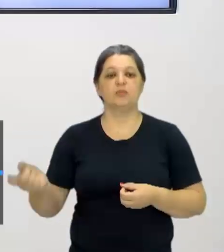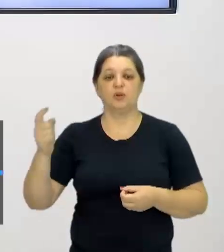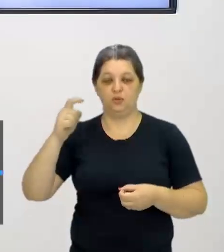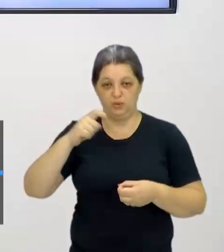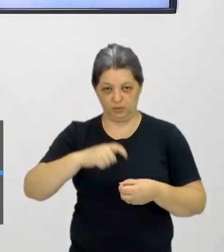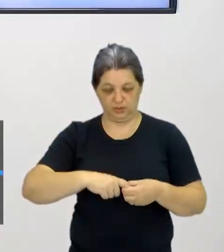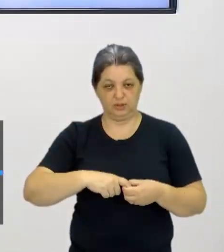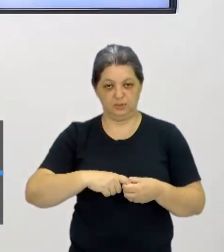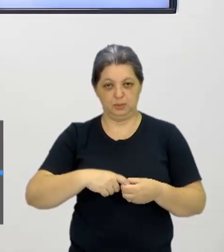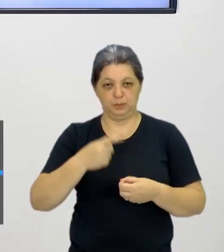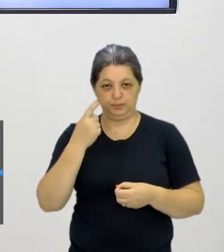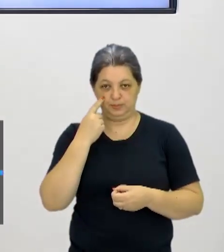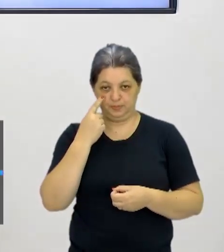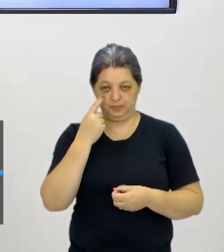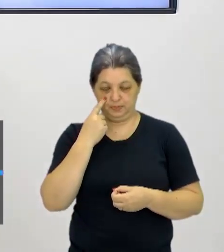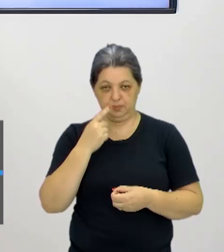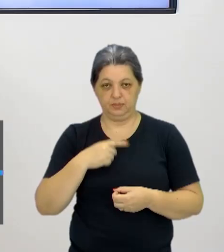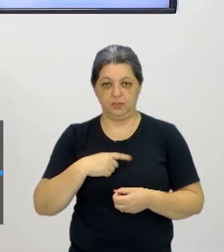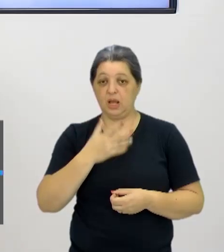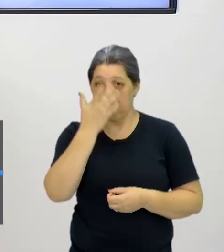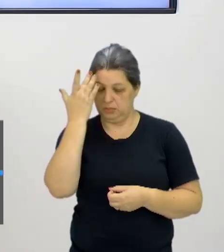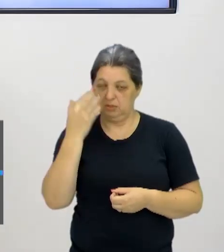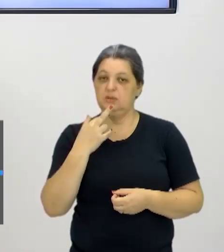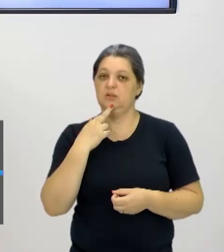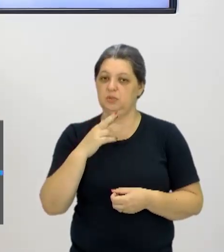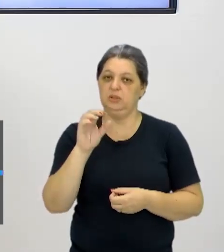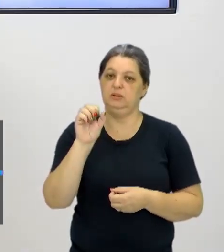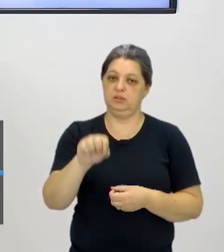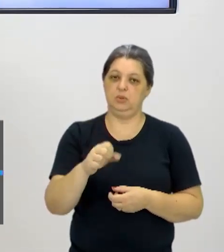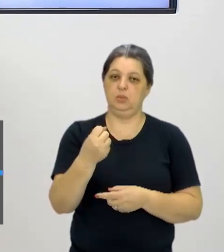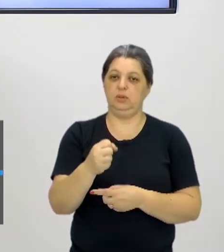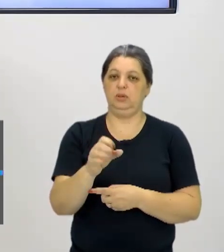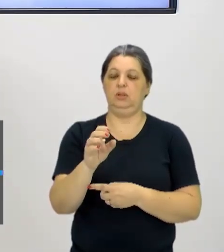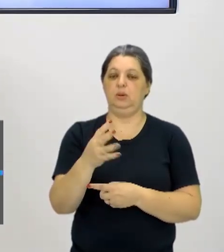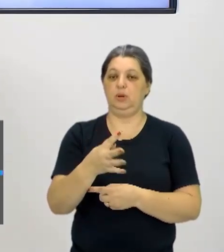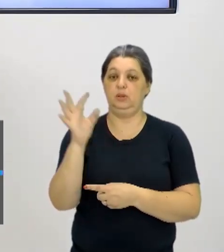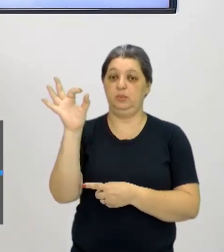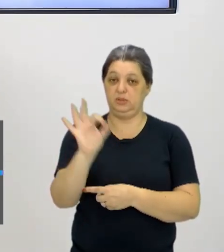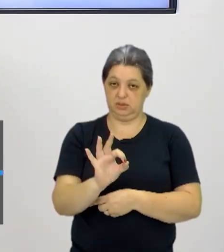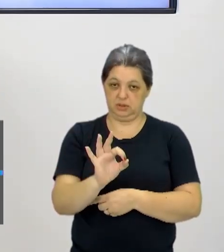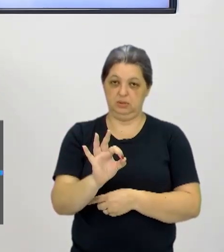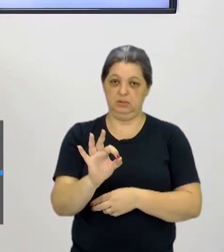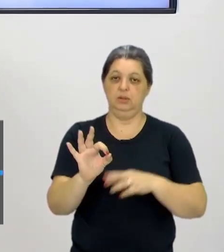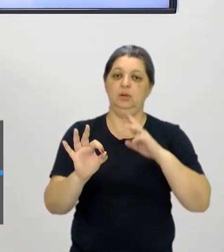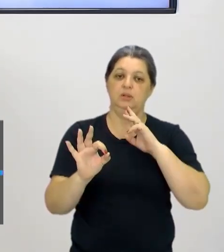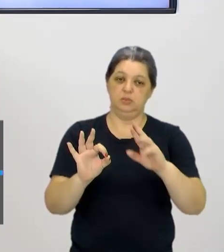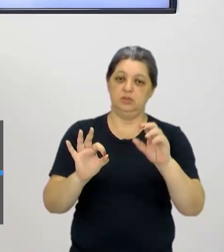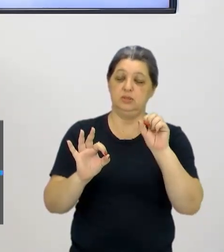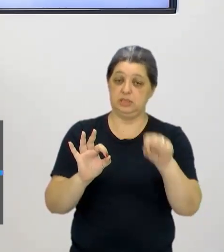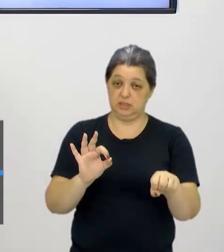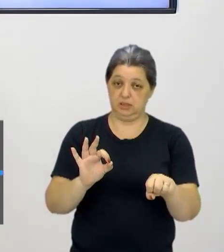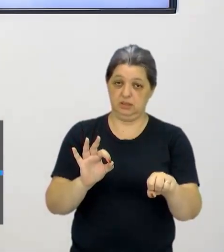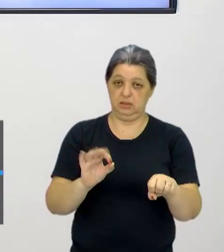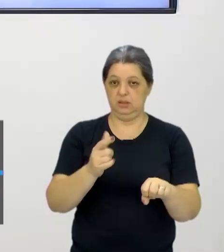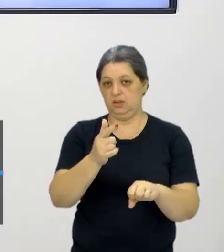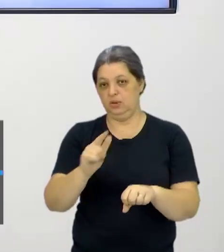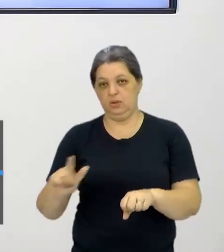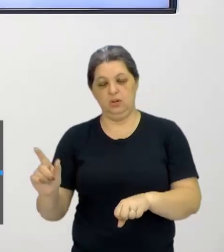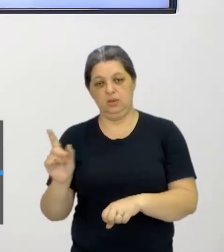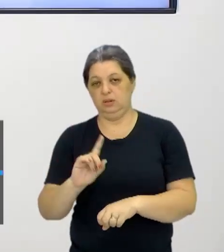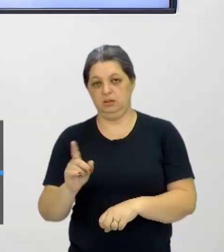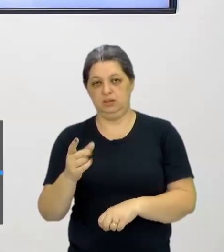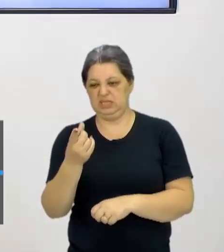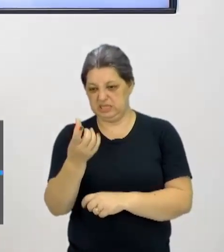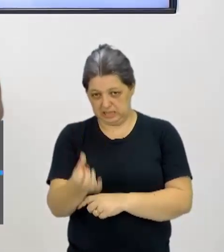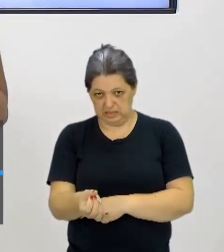Voltamos aqui. Ó, Letícia, o pessoal está dizendo que sim. Aqui 84% das pessoas disse sim e o resto diz que não,